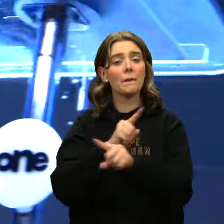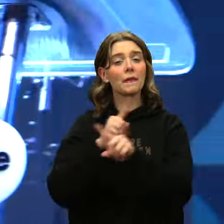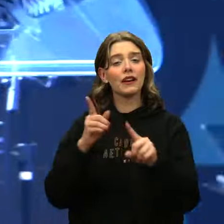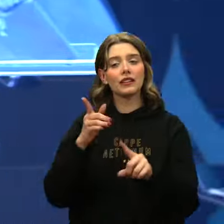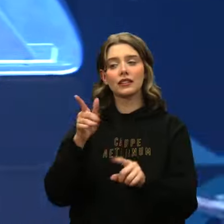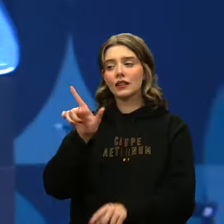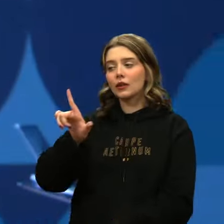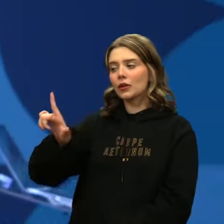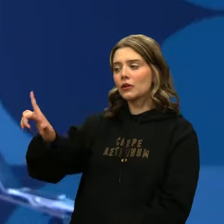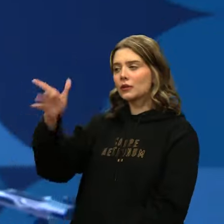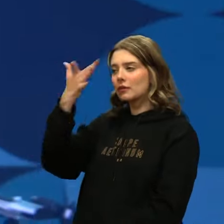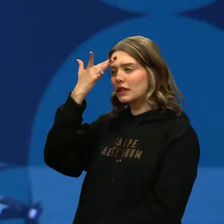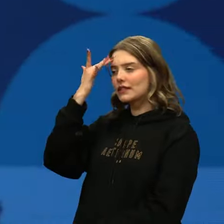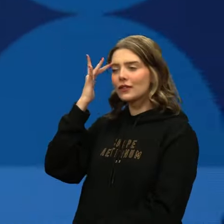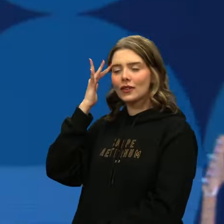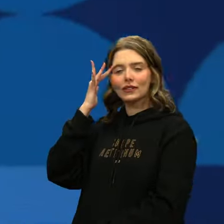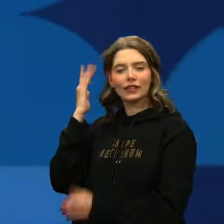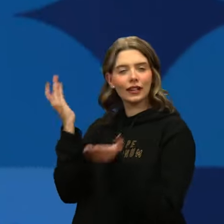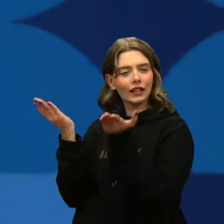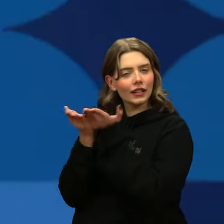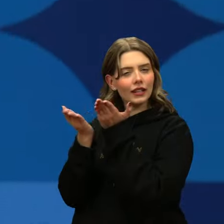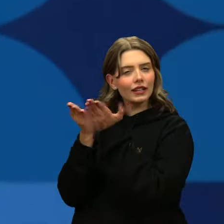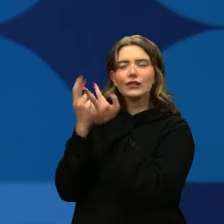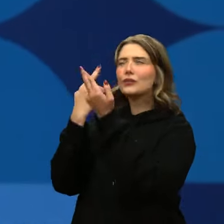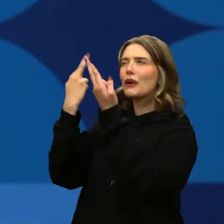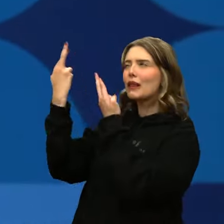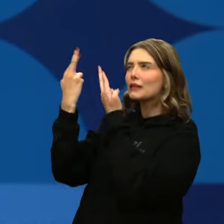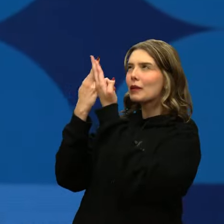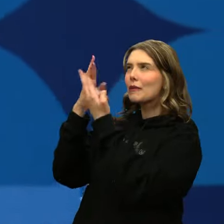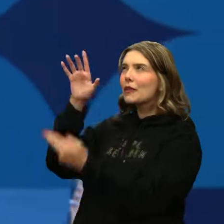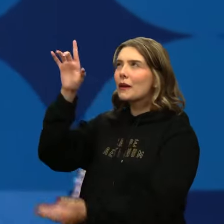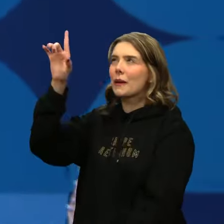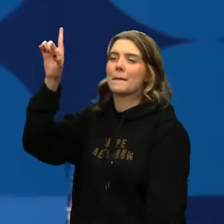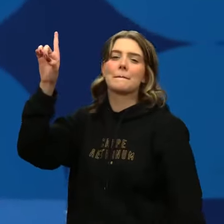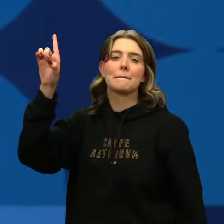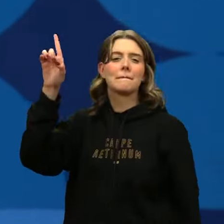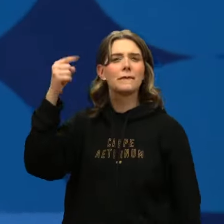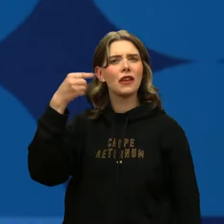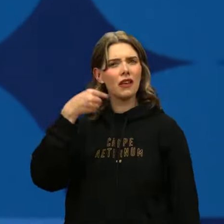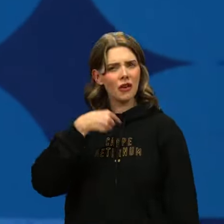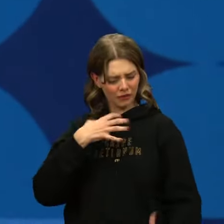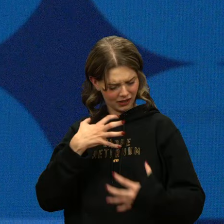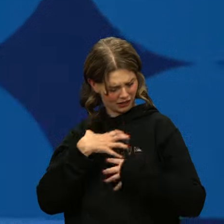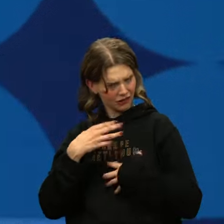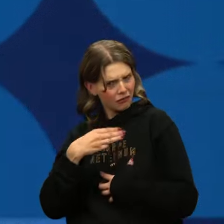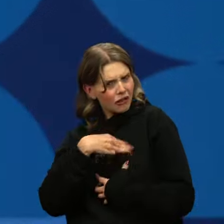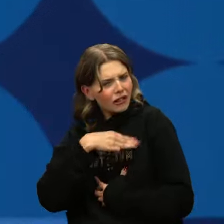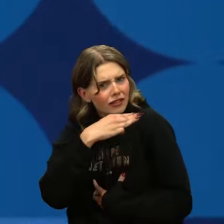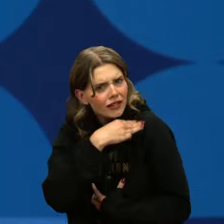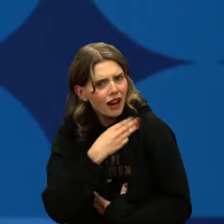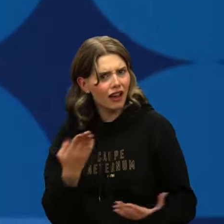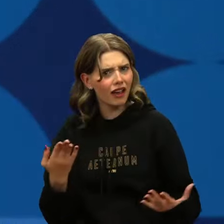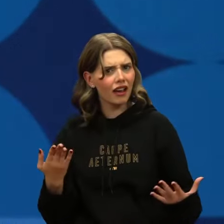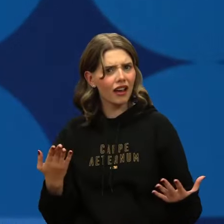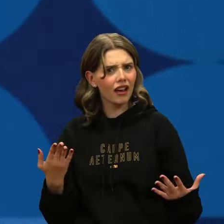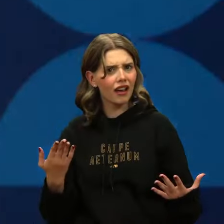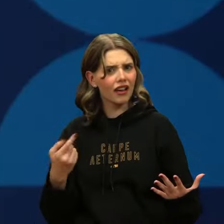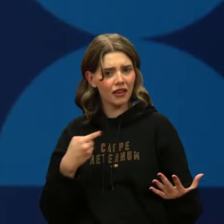em outros, aqueles que tinham um relacionamento com o Senhor, eu fui ministrado. Eu saí